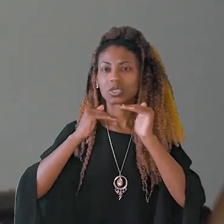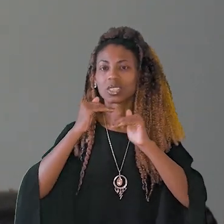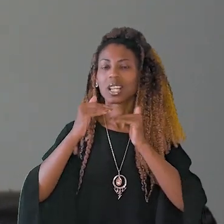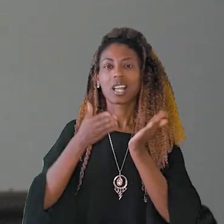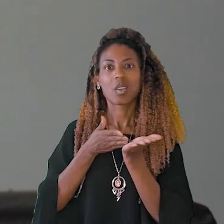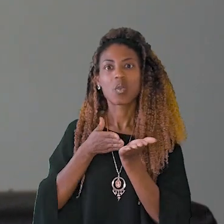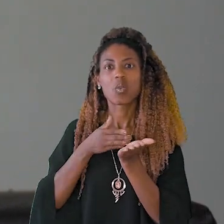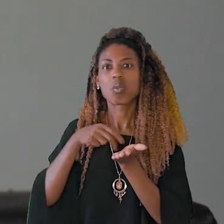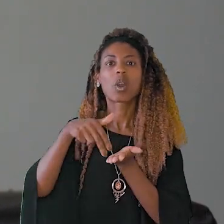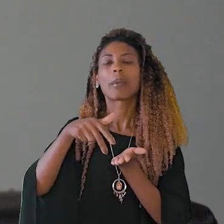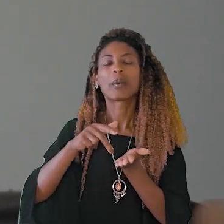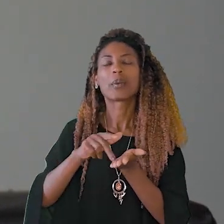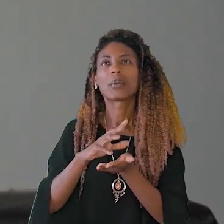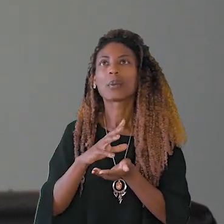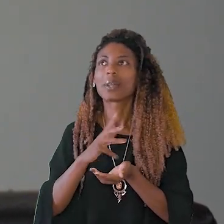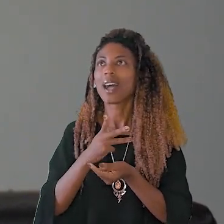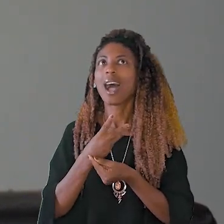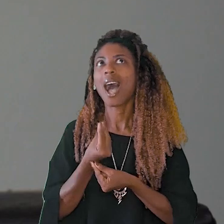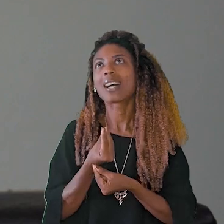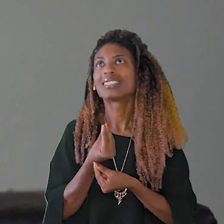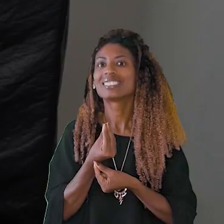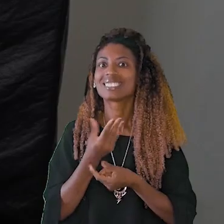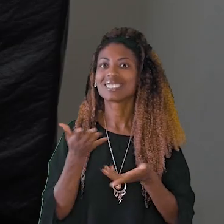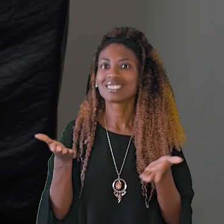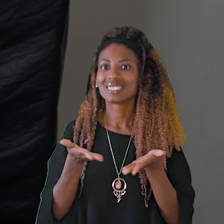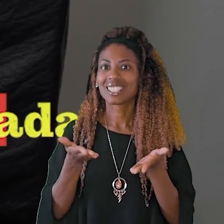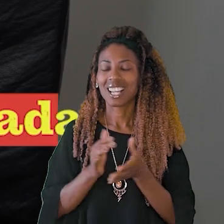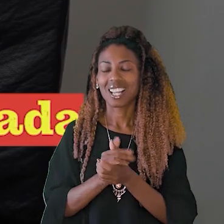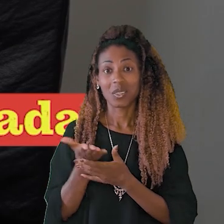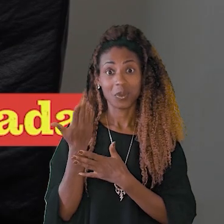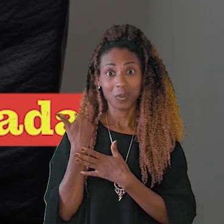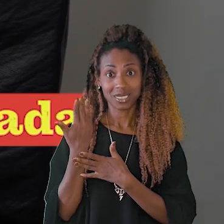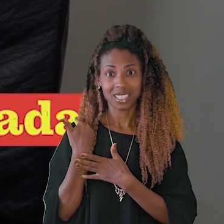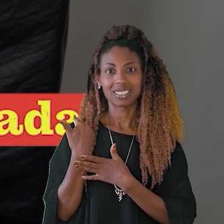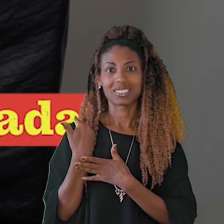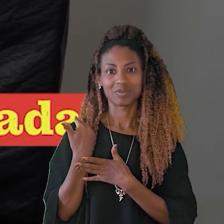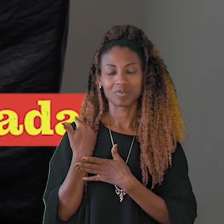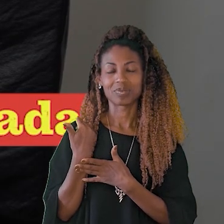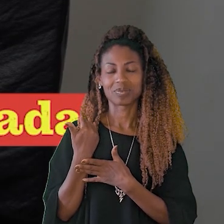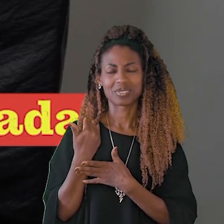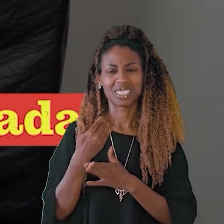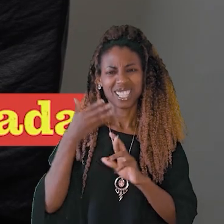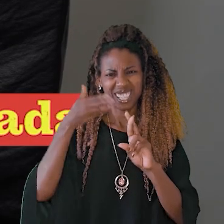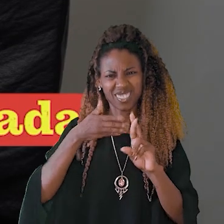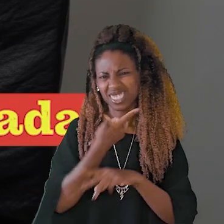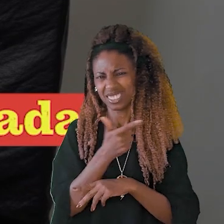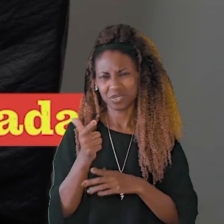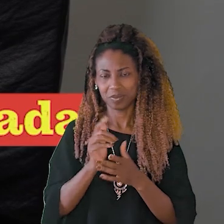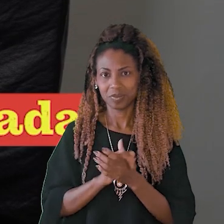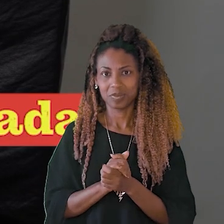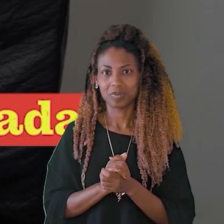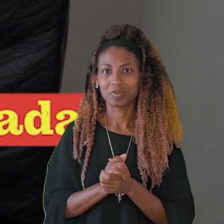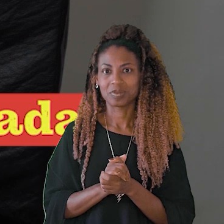dar um caminho mais sobre a minha arte especificamente. Quando eu era mais nova, eu não tinha tantas referências, né?